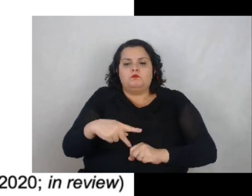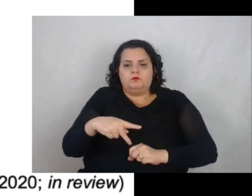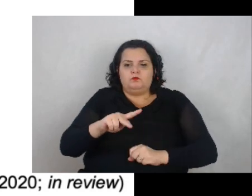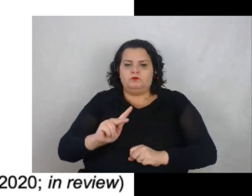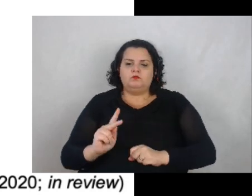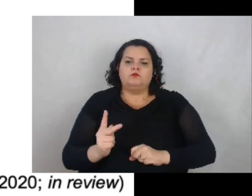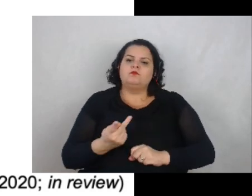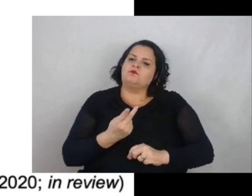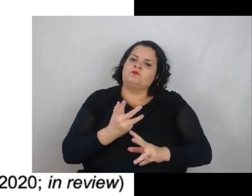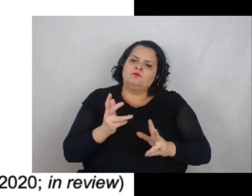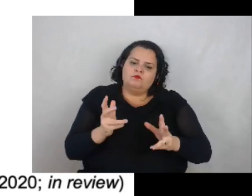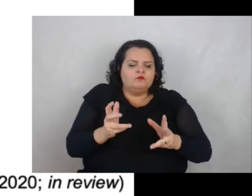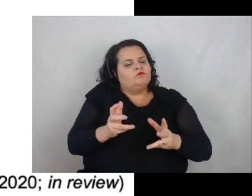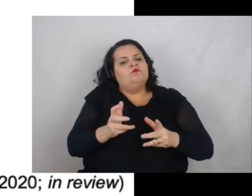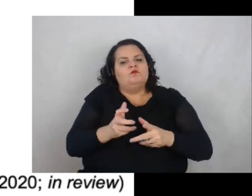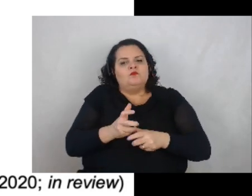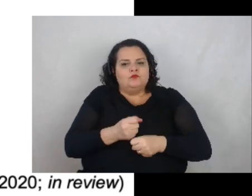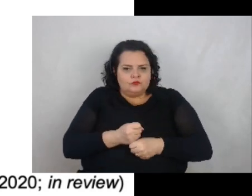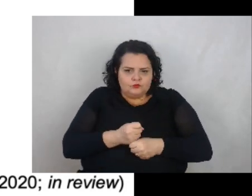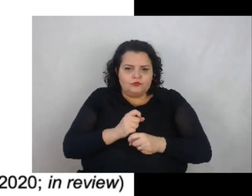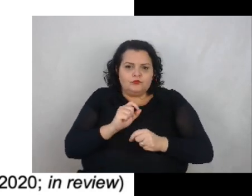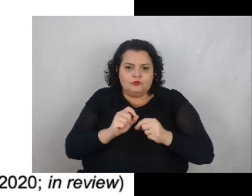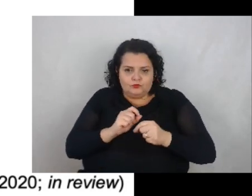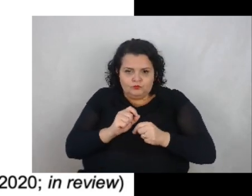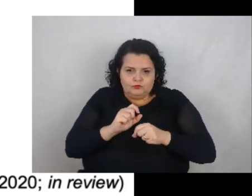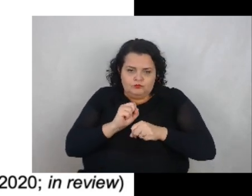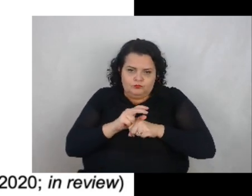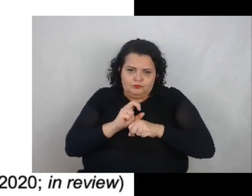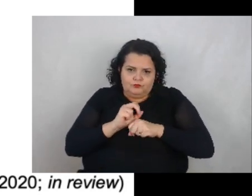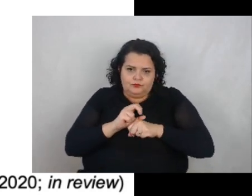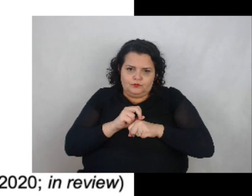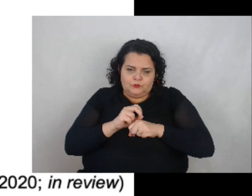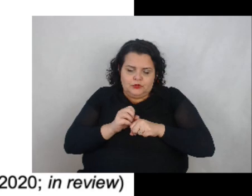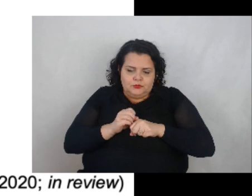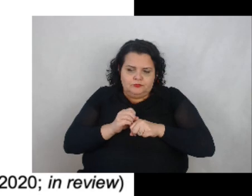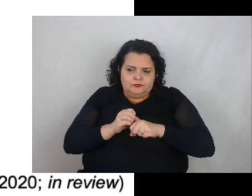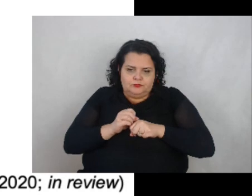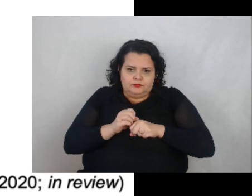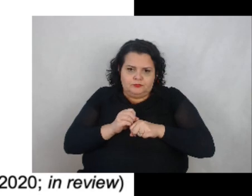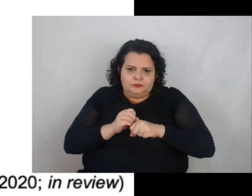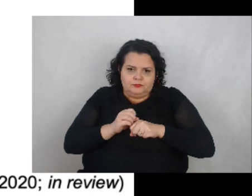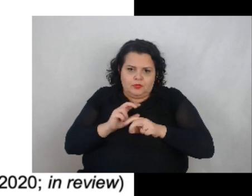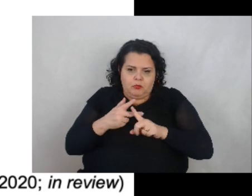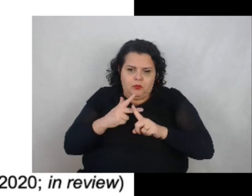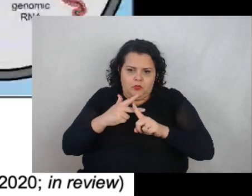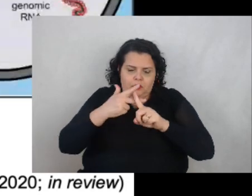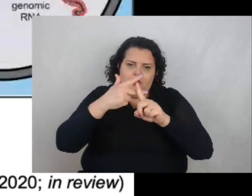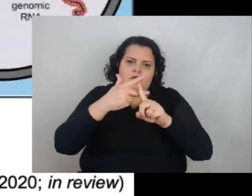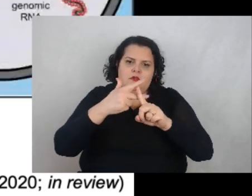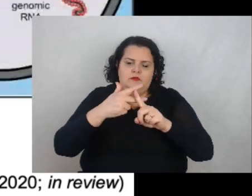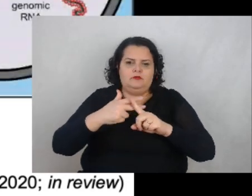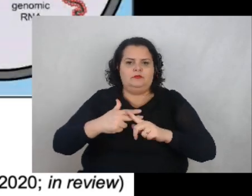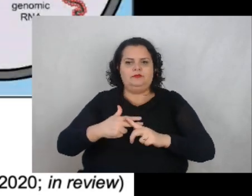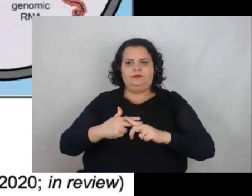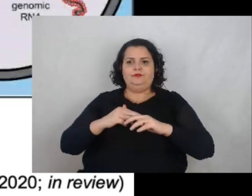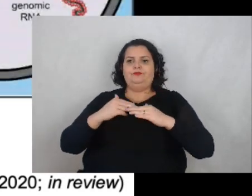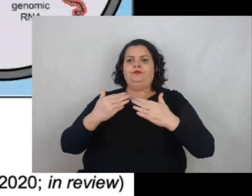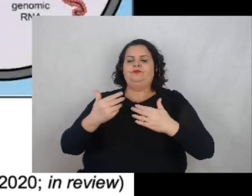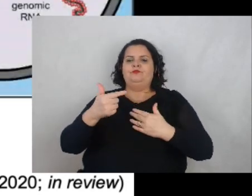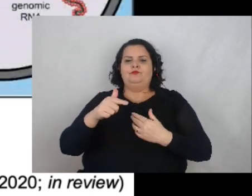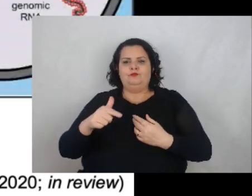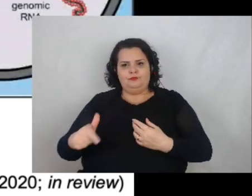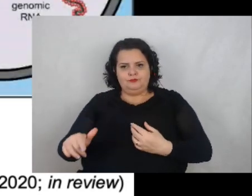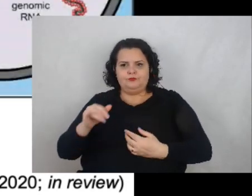lisossomal, inibindo a desnudação viral e impedindo, dessa forma, a replicação. Outros tipos